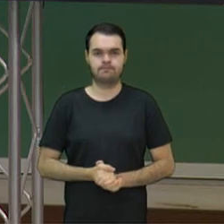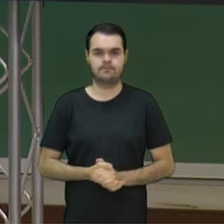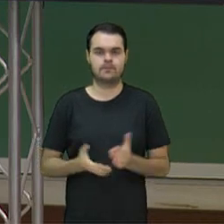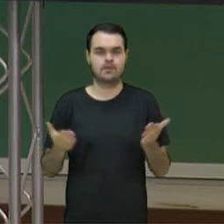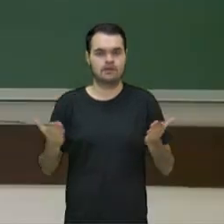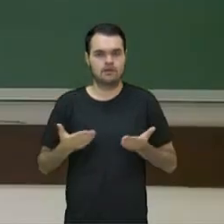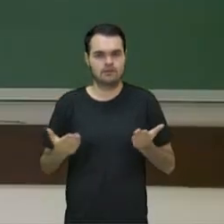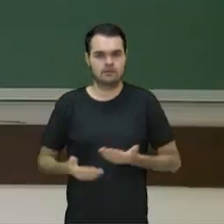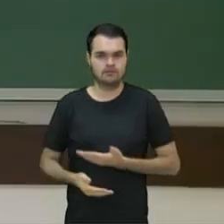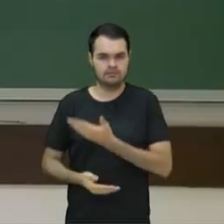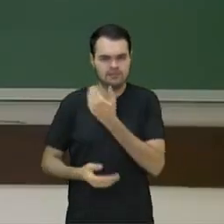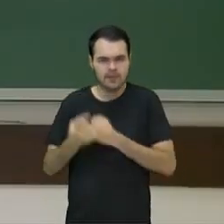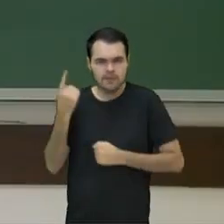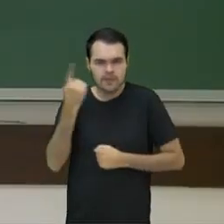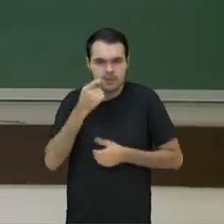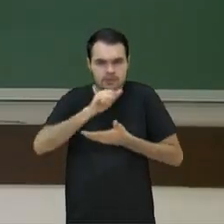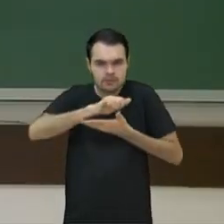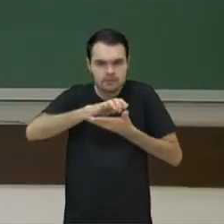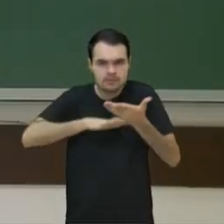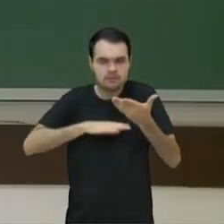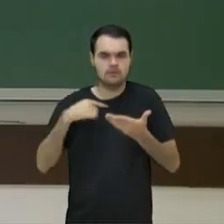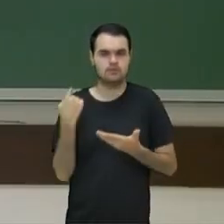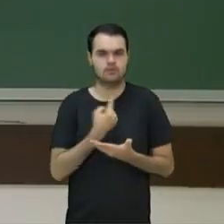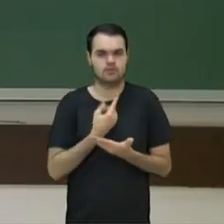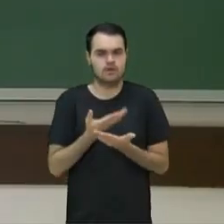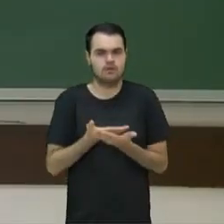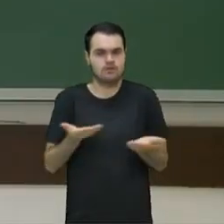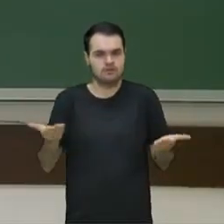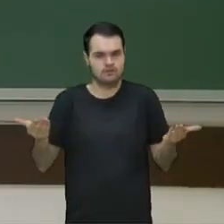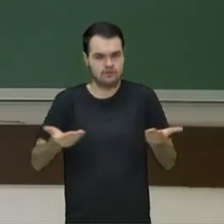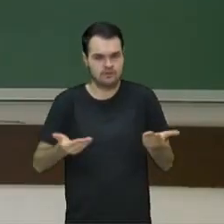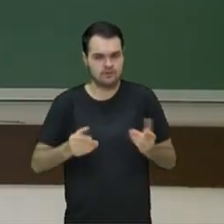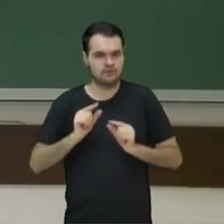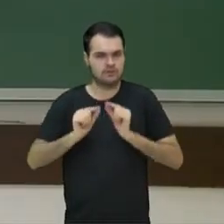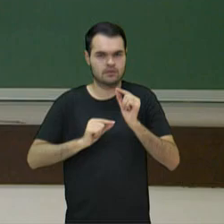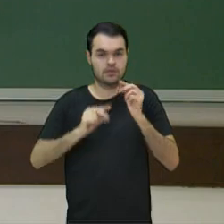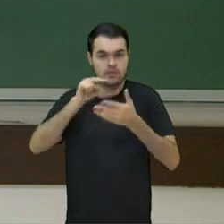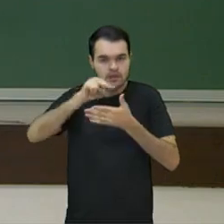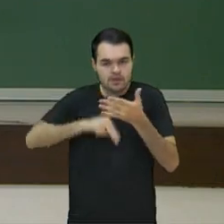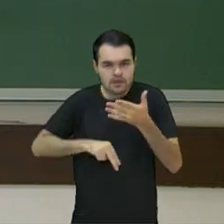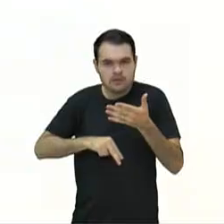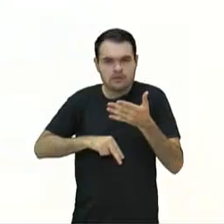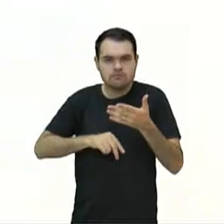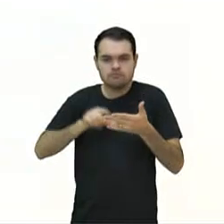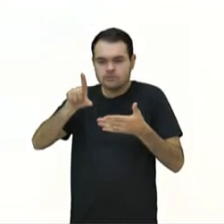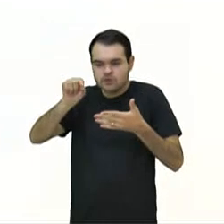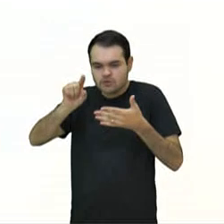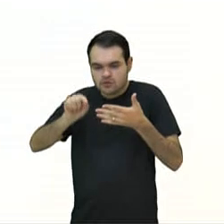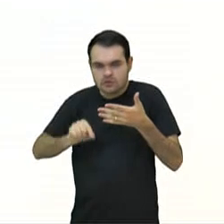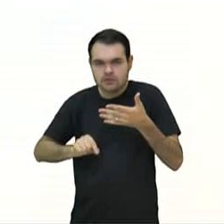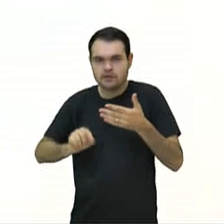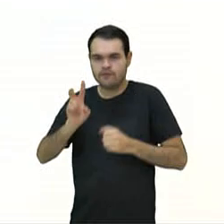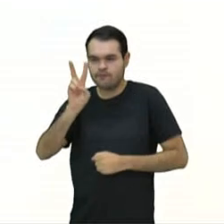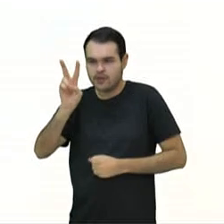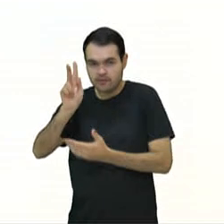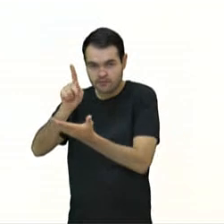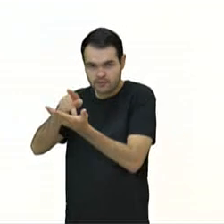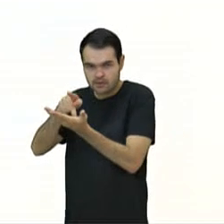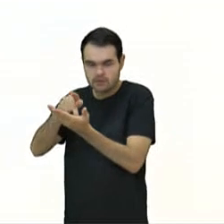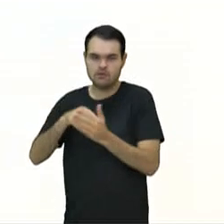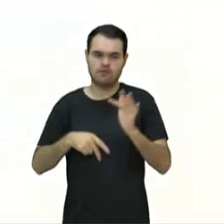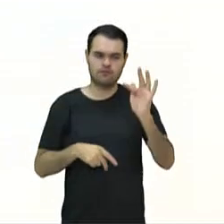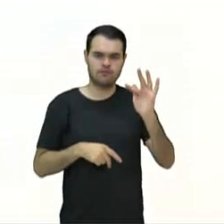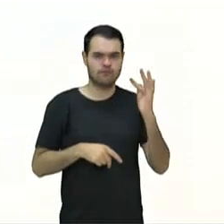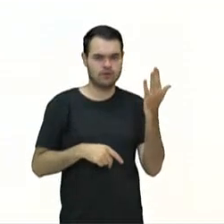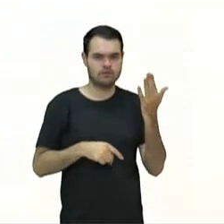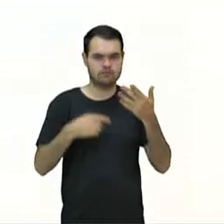Passamos aqui então para o primeiro exercício da nossa aula de hoje. Vamos ler aqui, ó, assinale verdadeiro ou falso para os